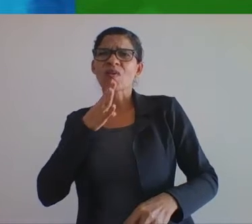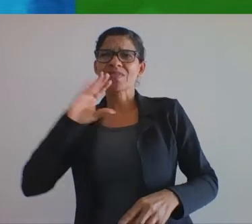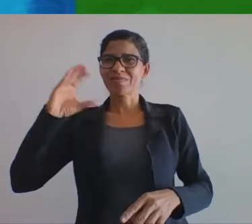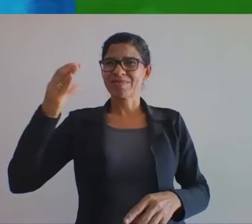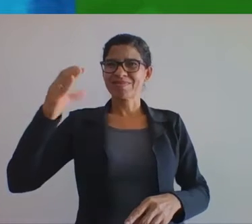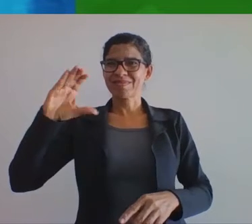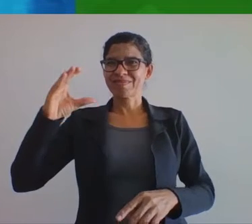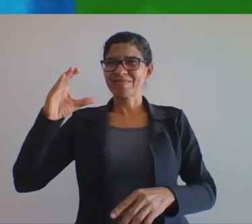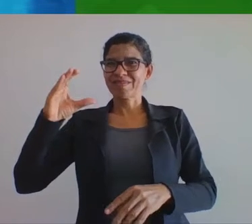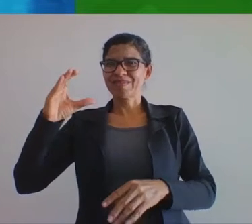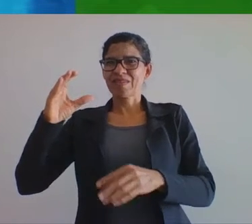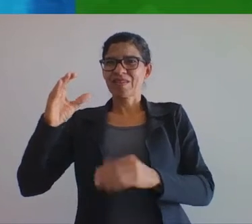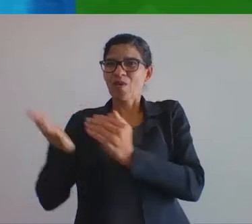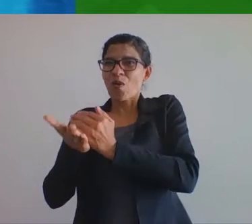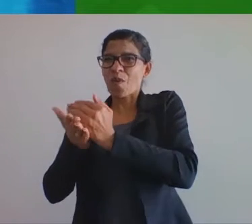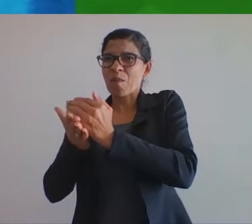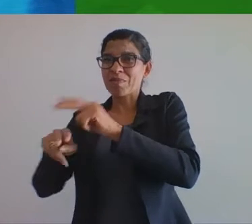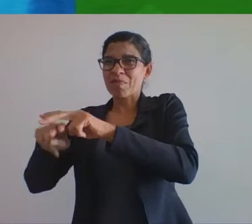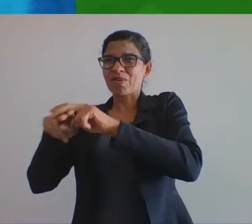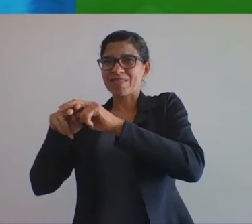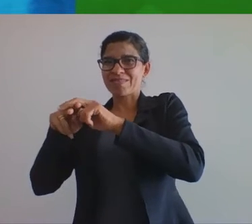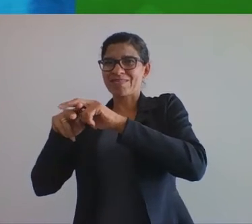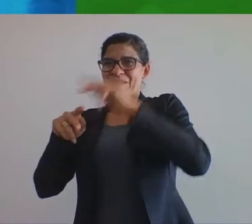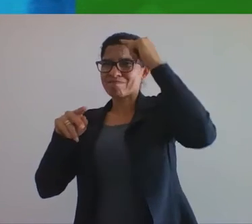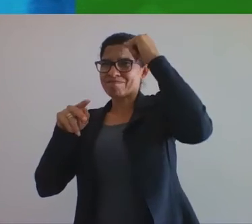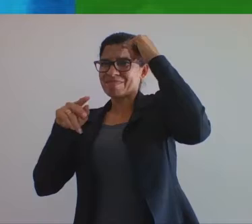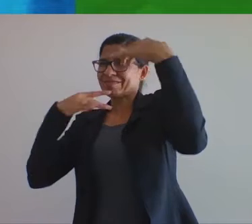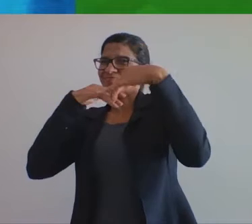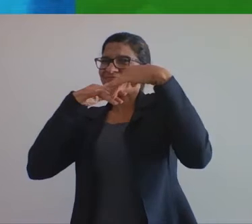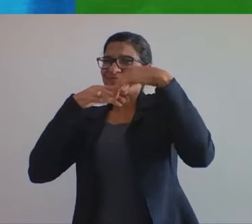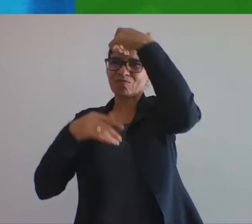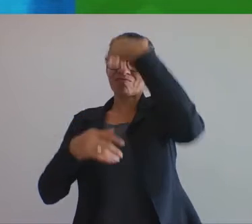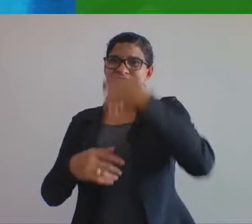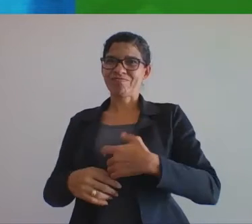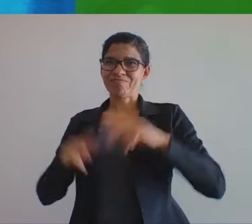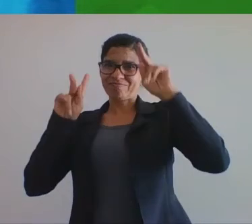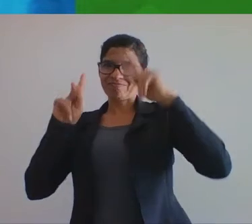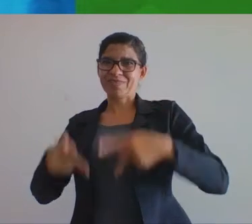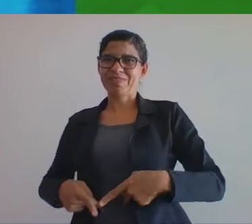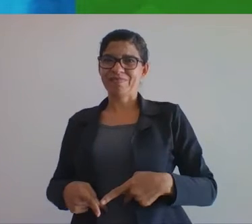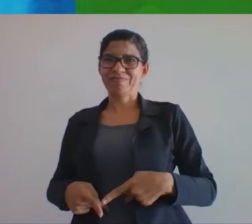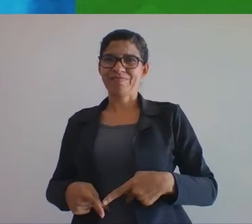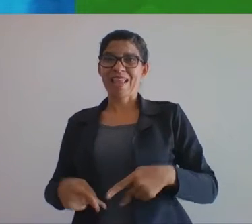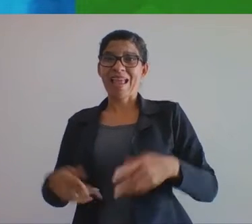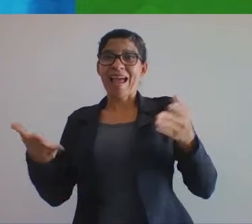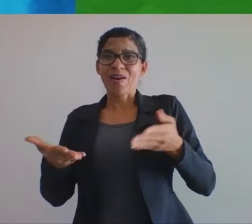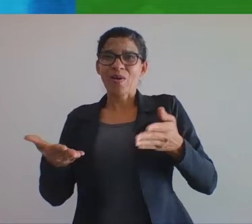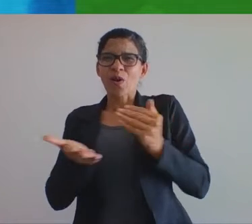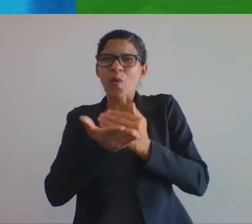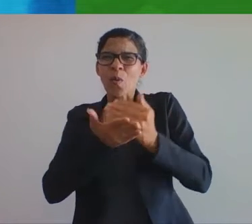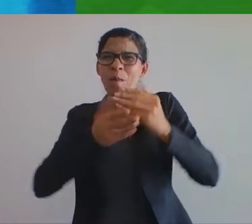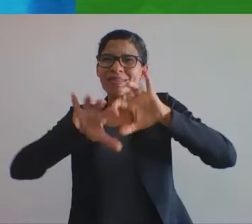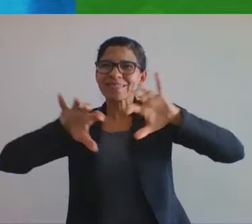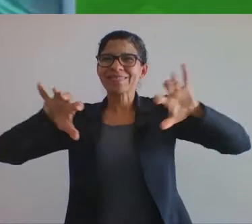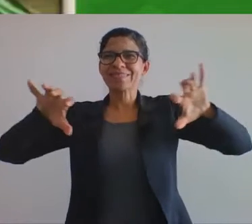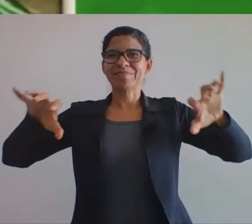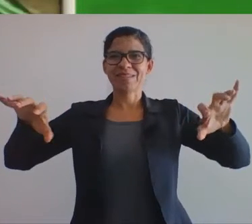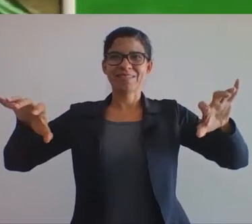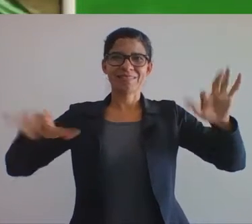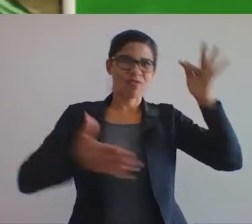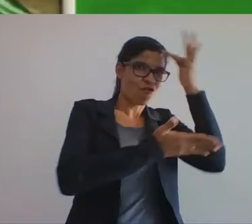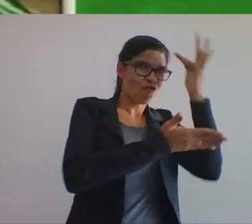mente humana, pelo homem. Acontece aqui a separação entre fé e razão.